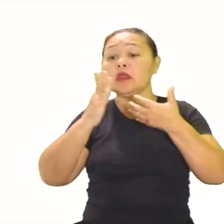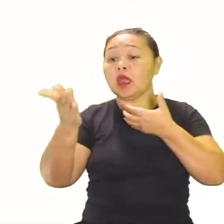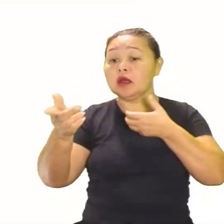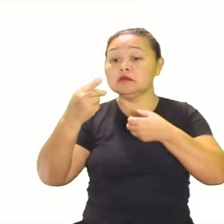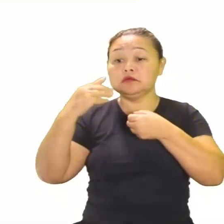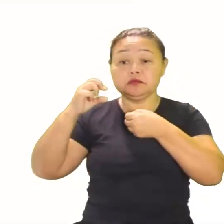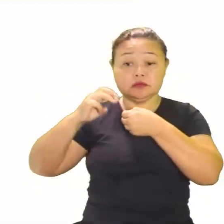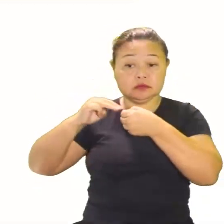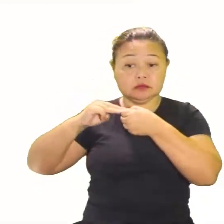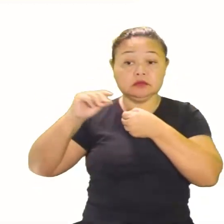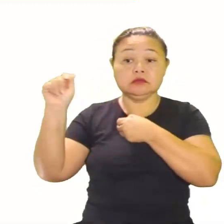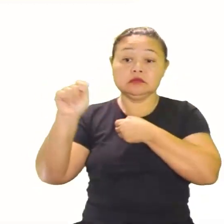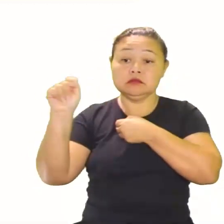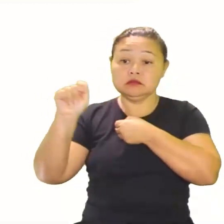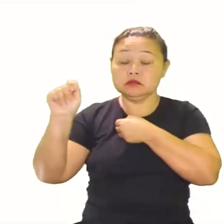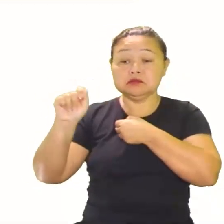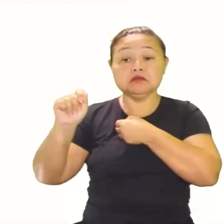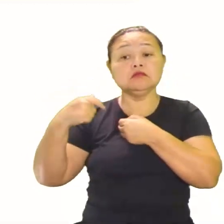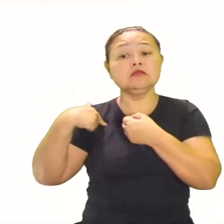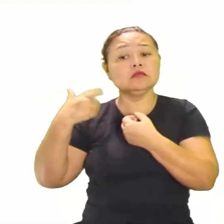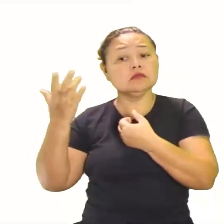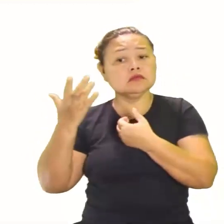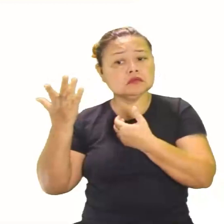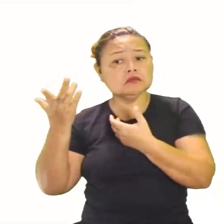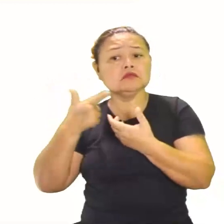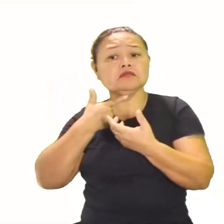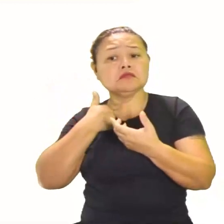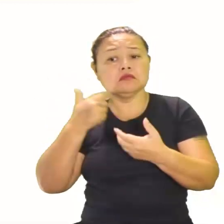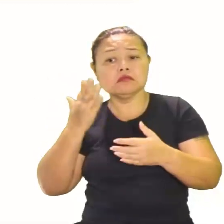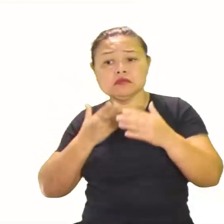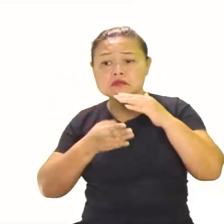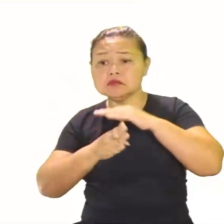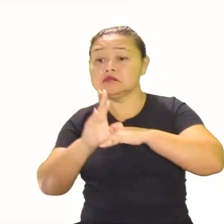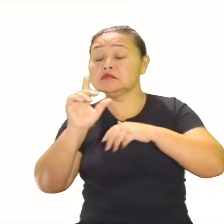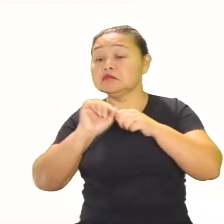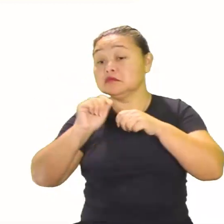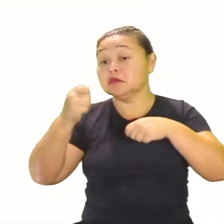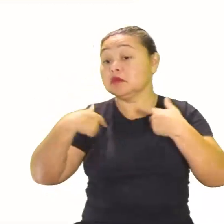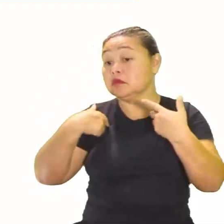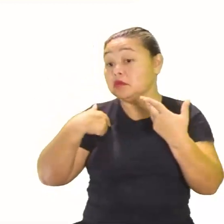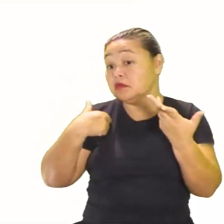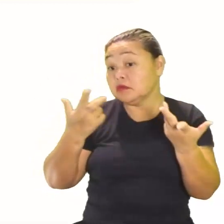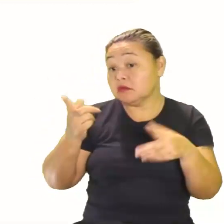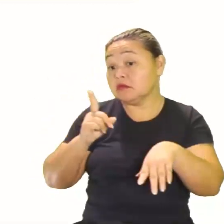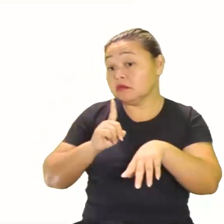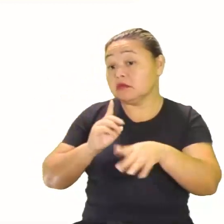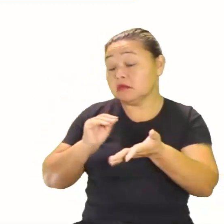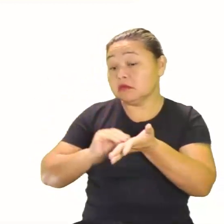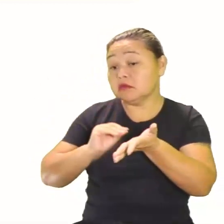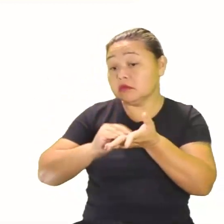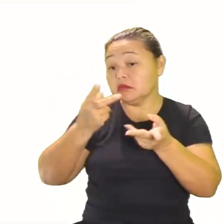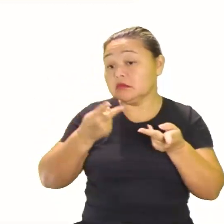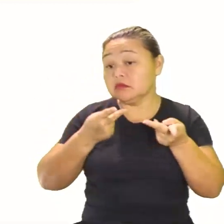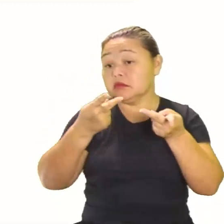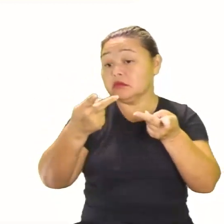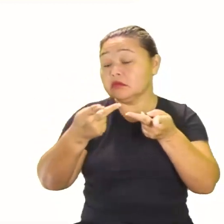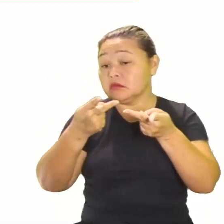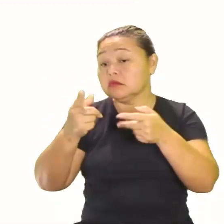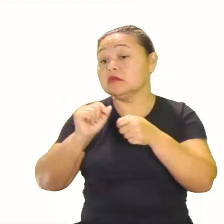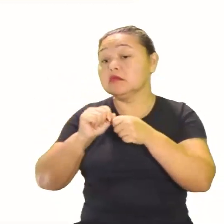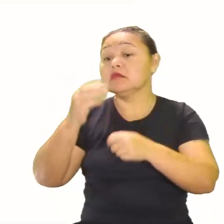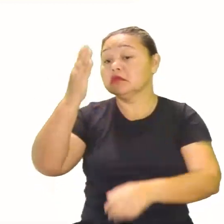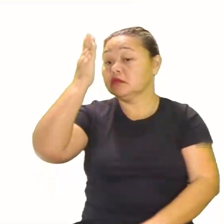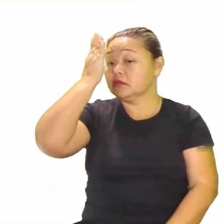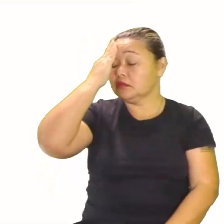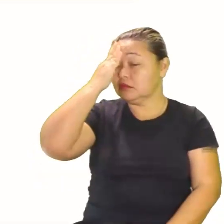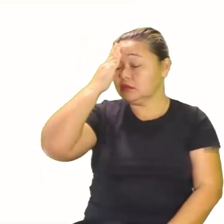de entrar. Ainda não foi possível, né, de fazer uma visita, mas a gente vai chegar lá. Então vamos fazer assim, ó. Eu já fiquei sabendo que a senhora vai